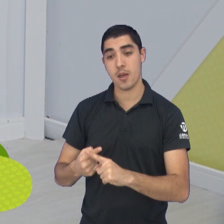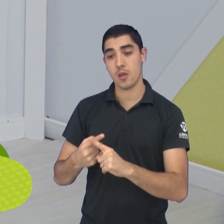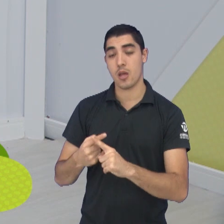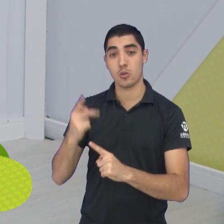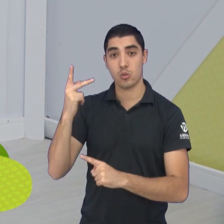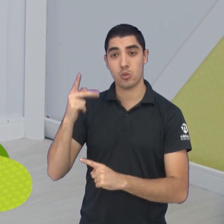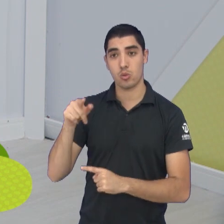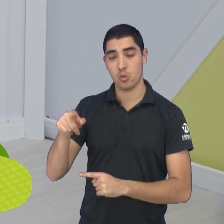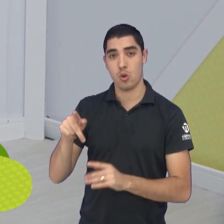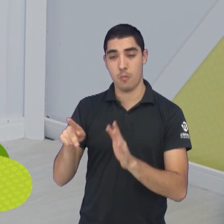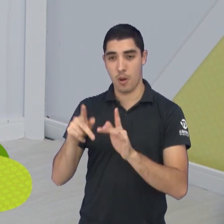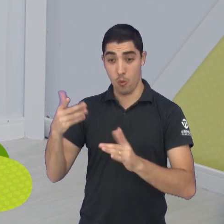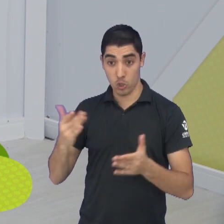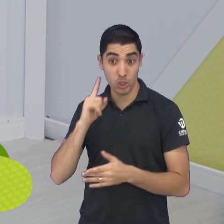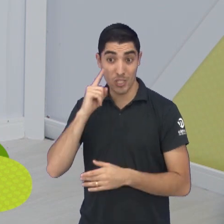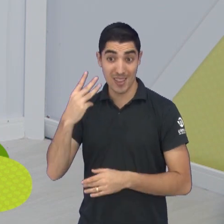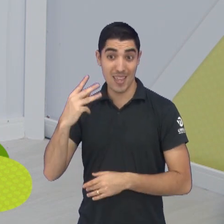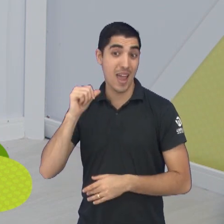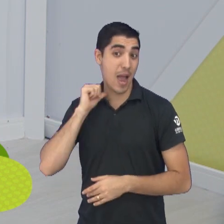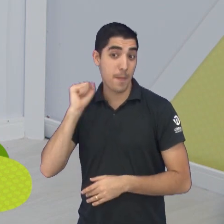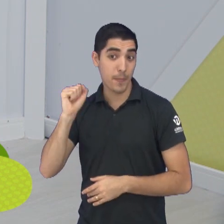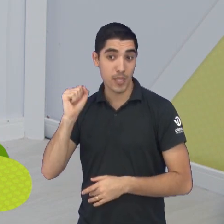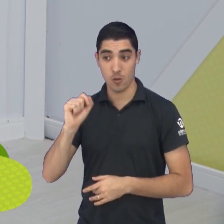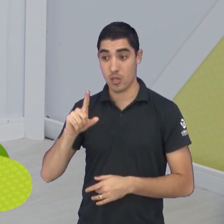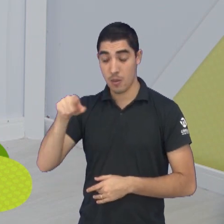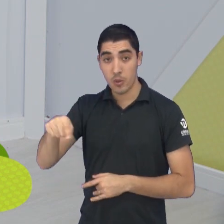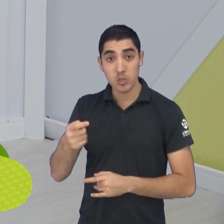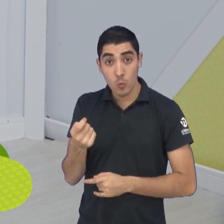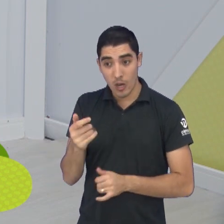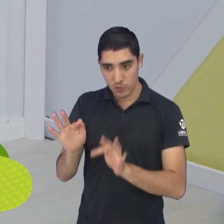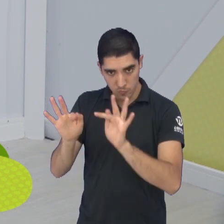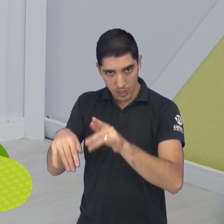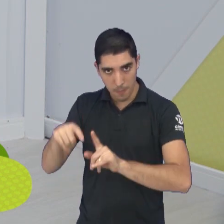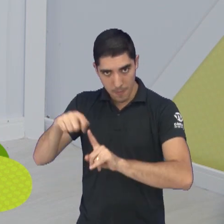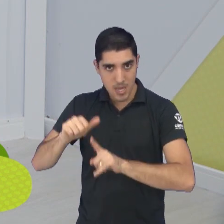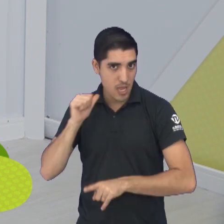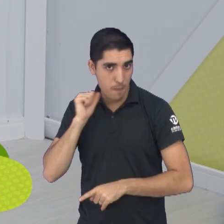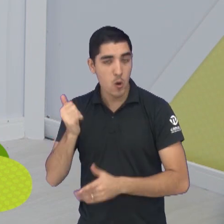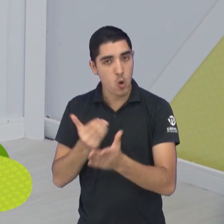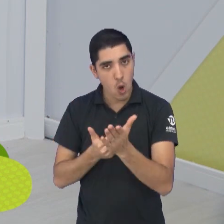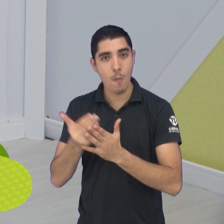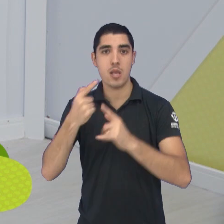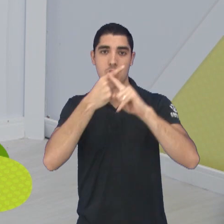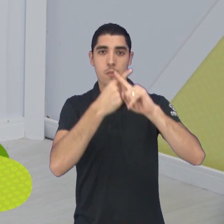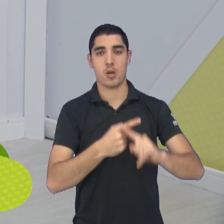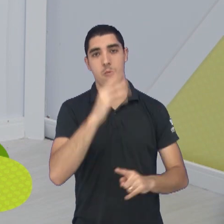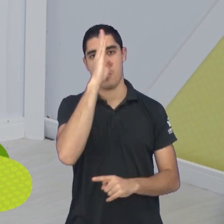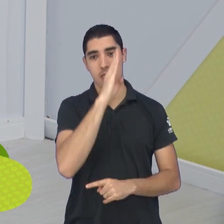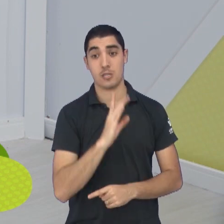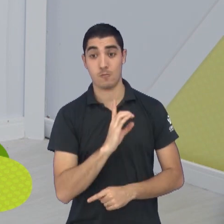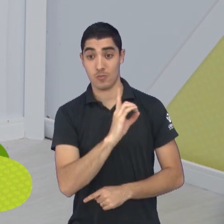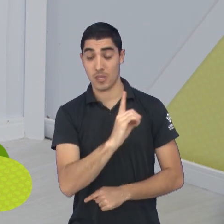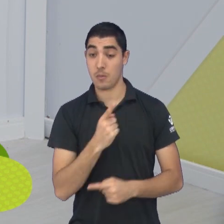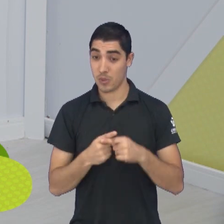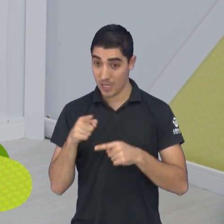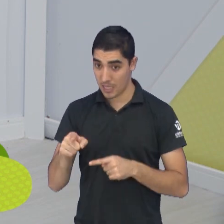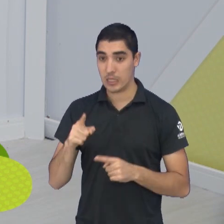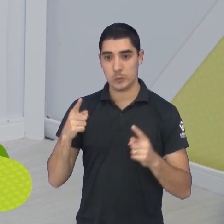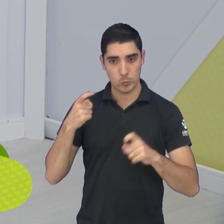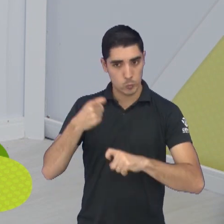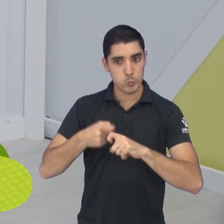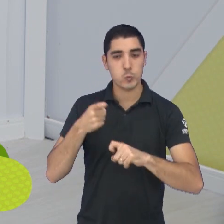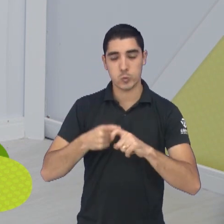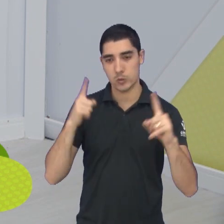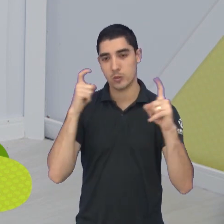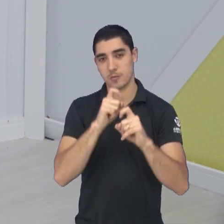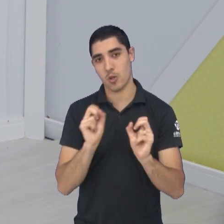já está aí, hoje é dia 3, o tempo passa muito rápido, tem que se preparar, tem que começar a treinar, entrosar a equipe, porque é pauleira o campeonato da Série D, tá